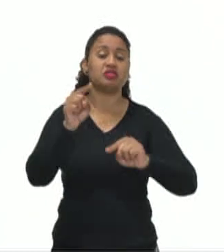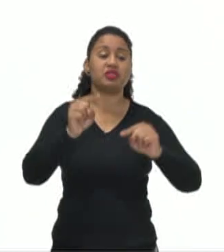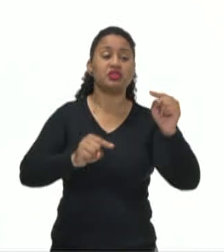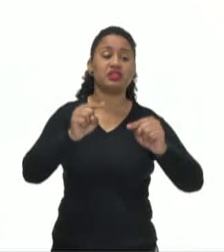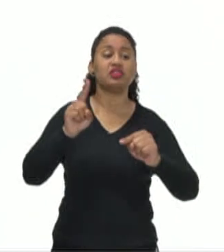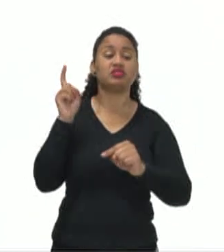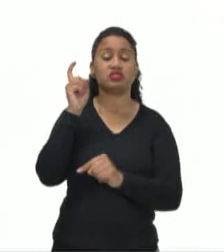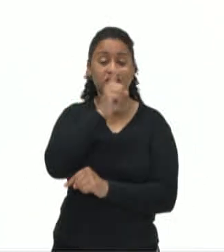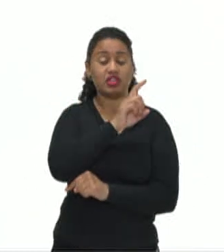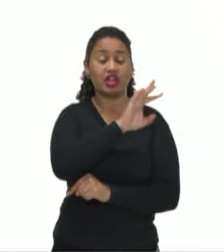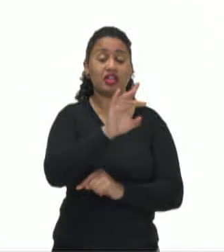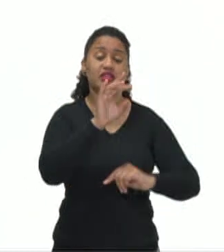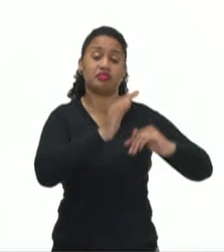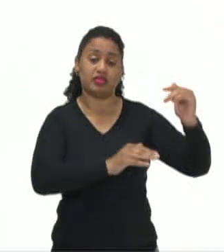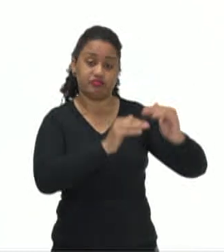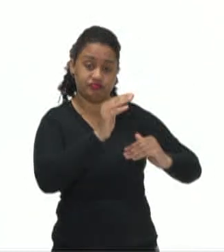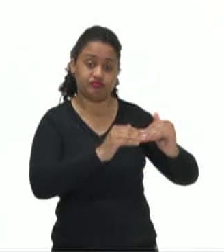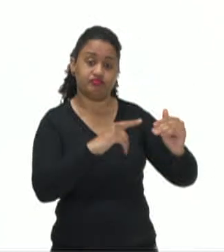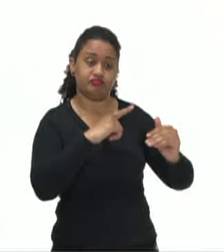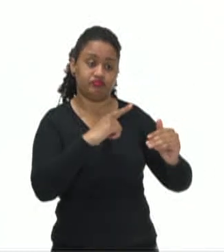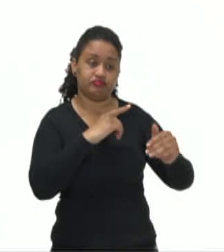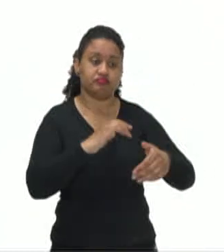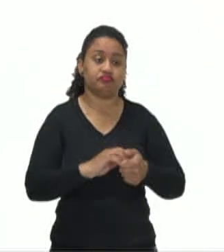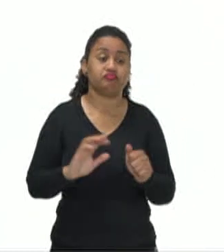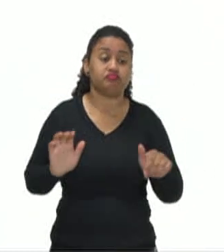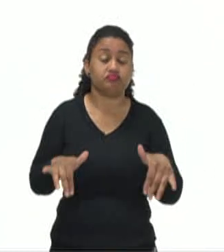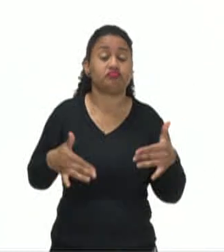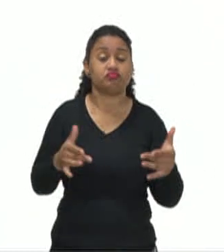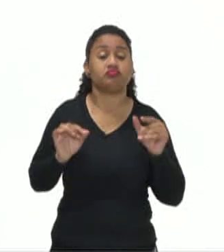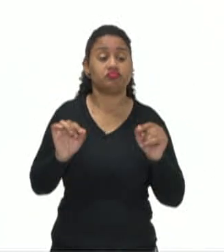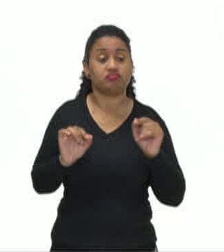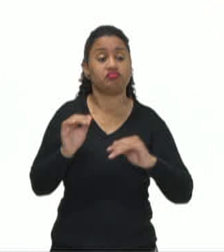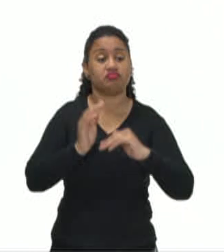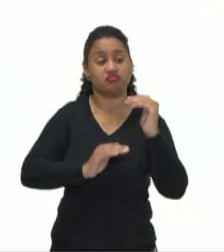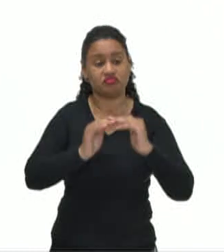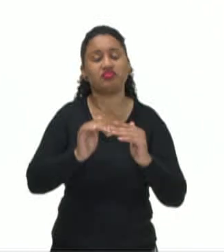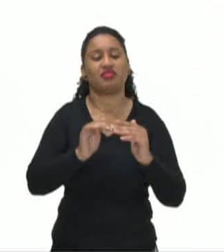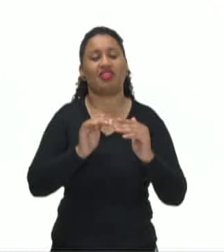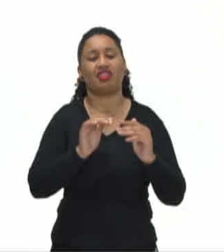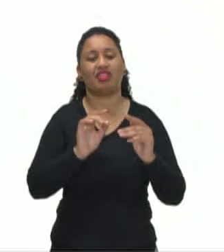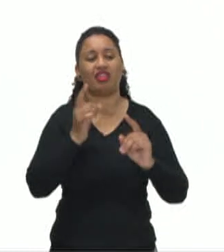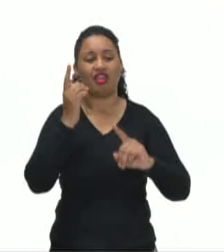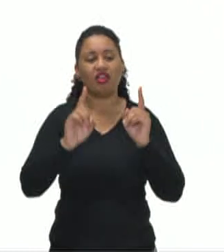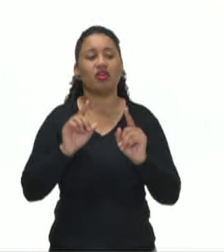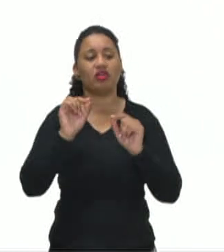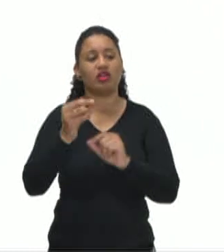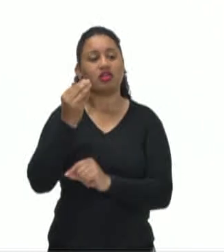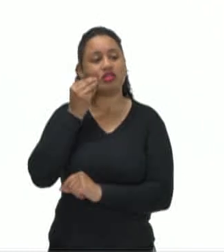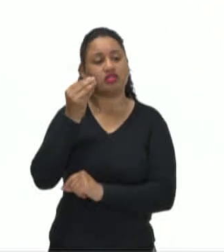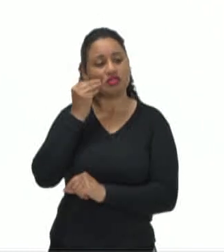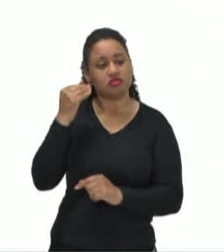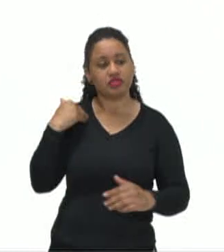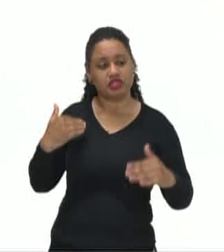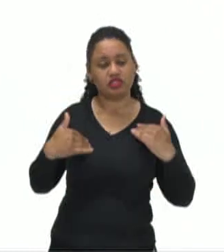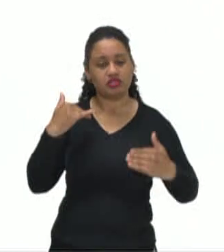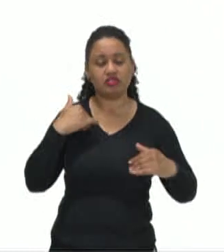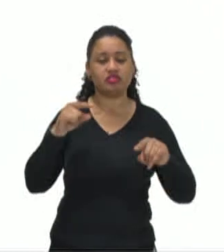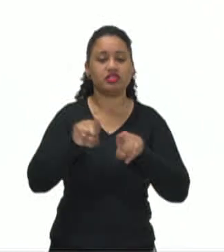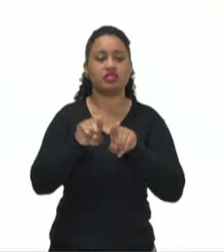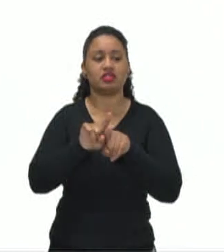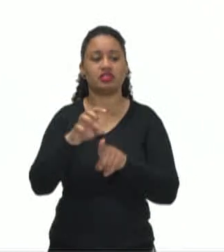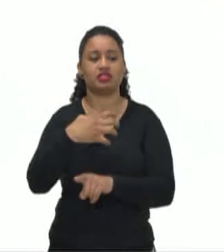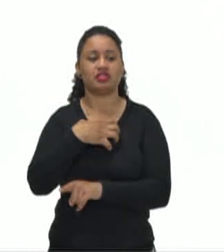de dificuldade de cada atividade. Consideram-se atividades de aventura as experiências físicas e